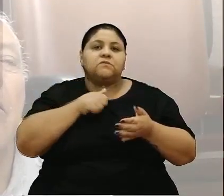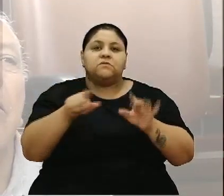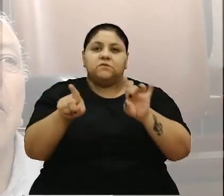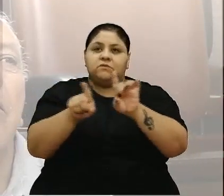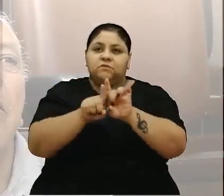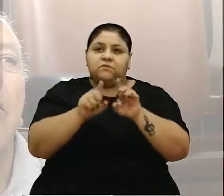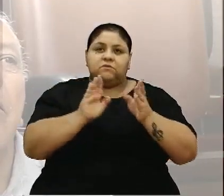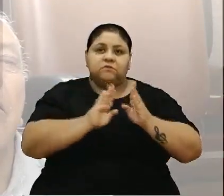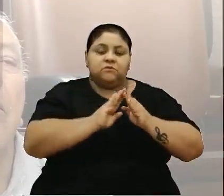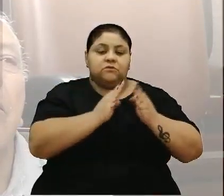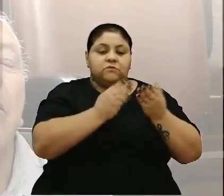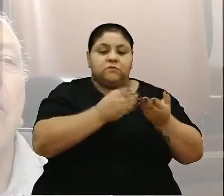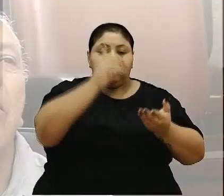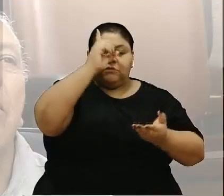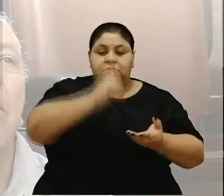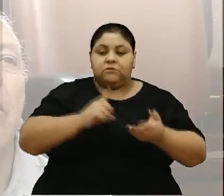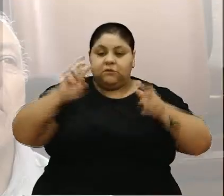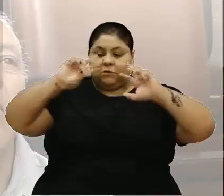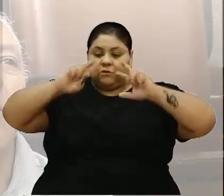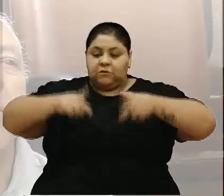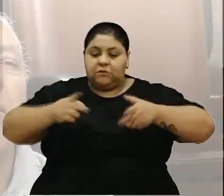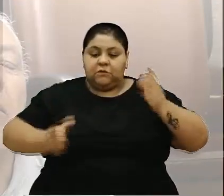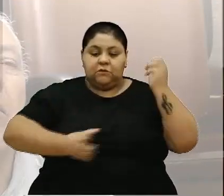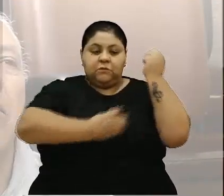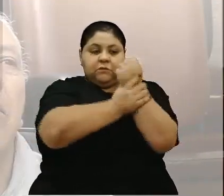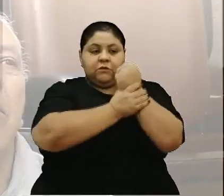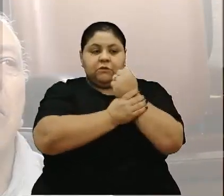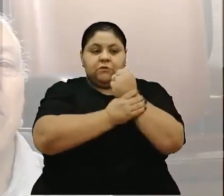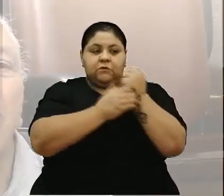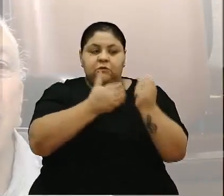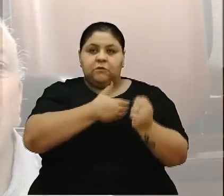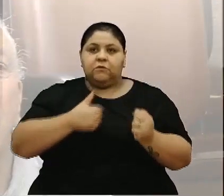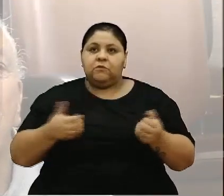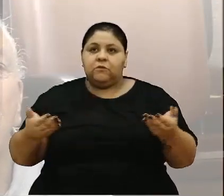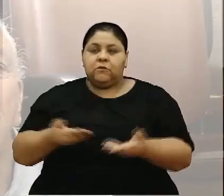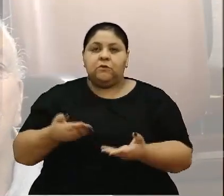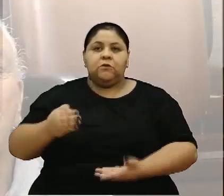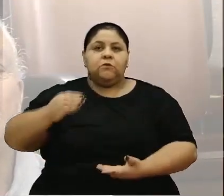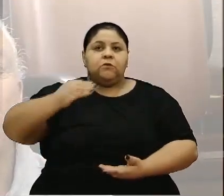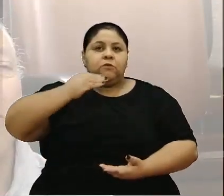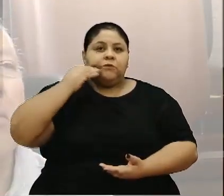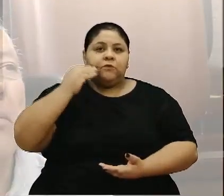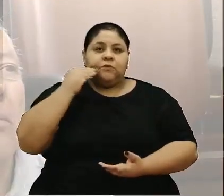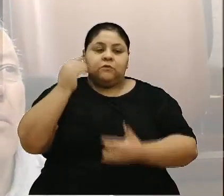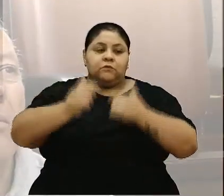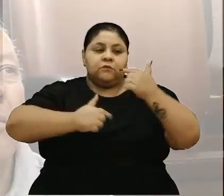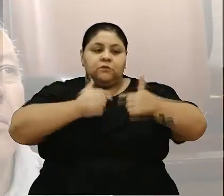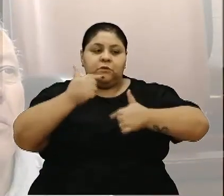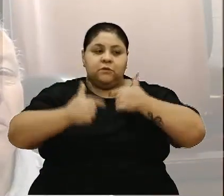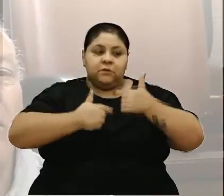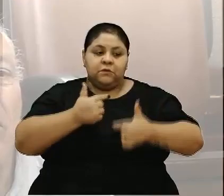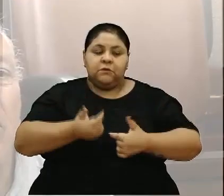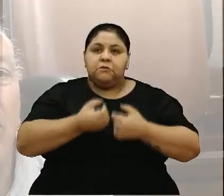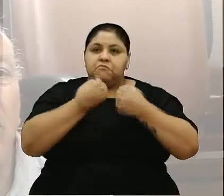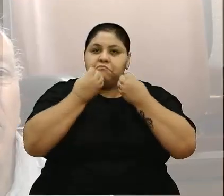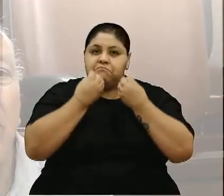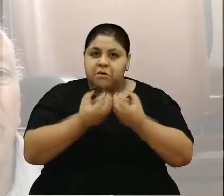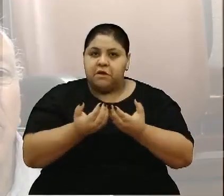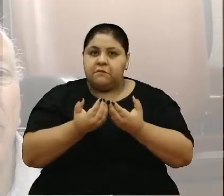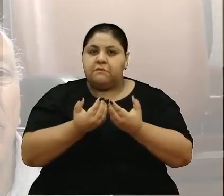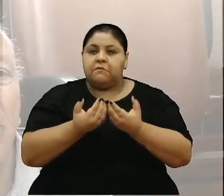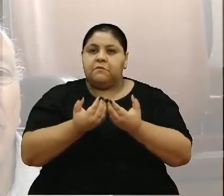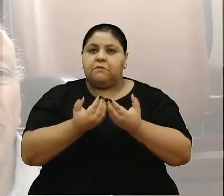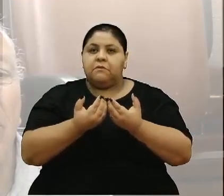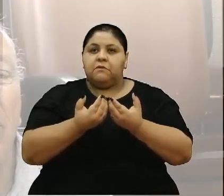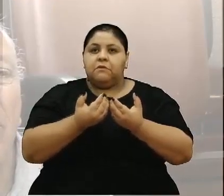Comissão de Direitos Humanos e Segurança Pública. E hoje nós temos o vereador Alexandre Bortoluz trabalhando muito bem presidente, frente ao tema de